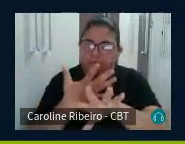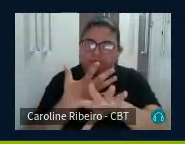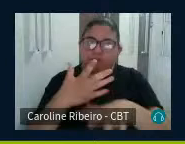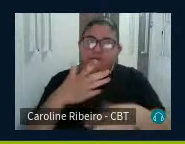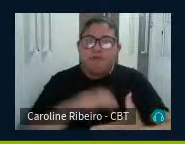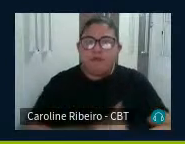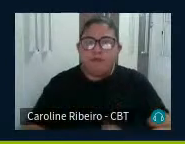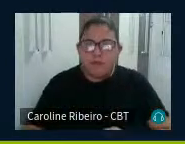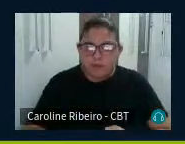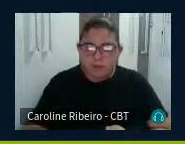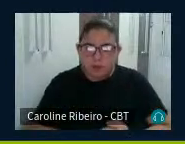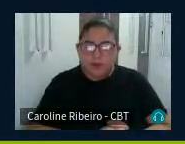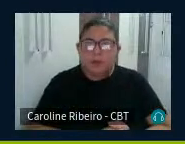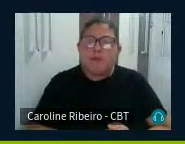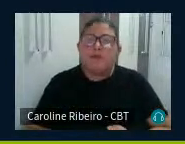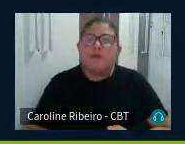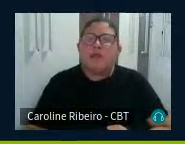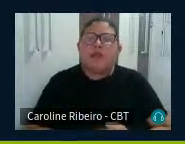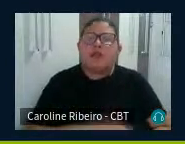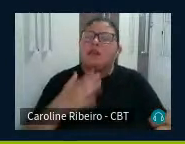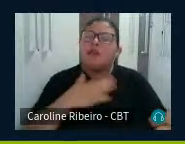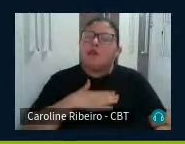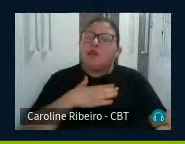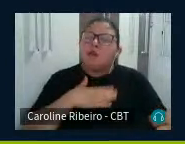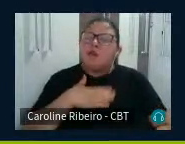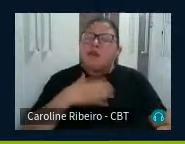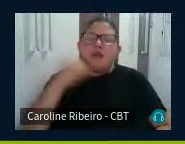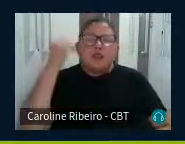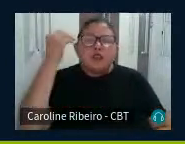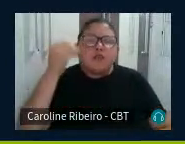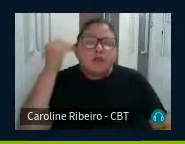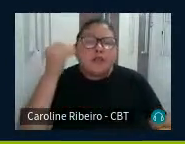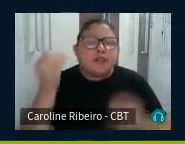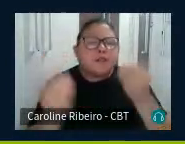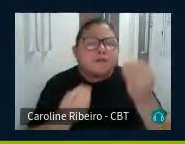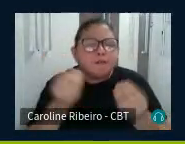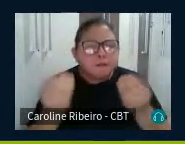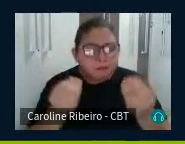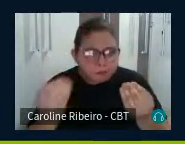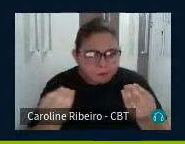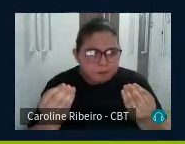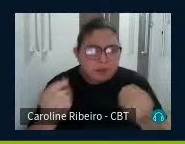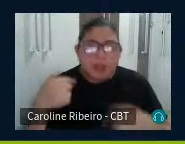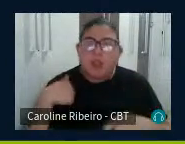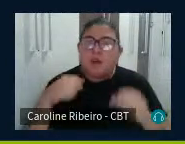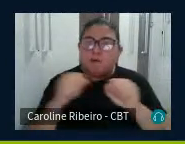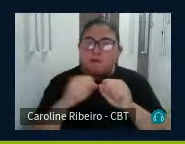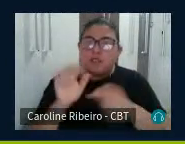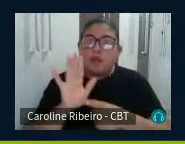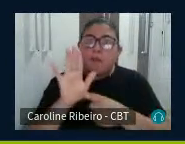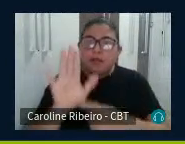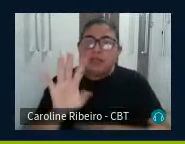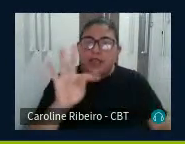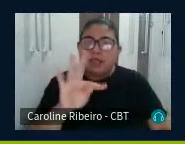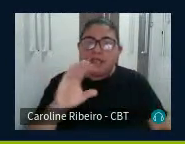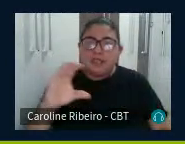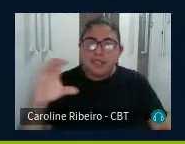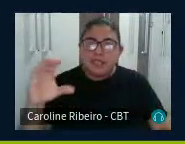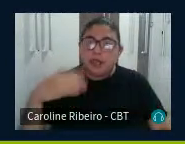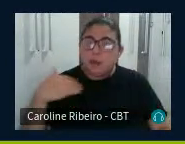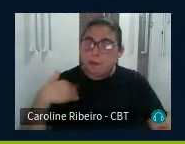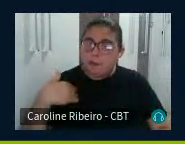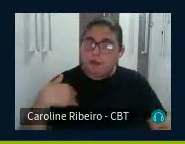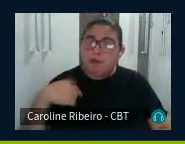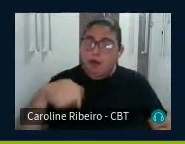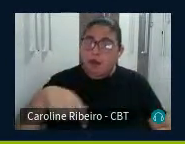Agora eu vou falar para vocês um pouquinho da minha graduação. Eu apresentei o meu TCC agora em agosto e fui aprovada